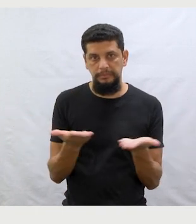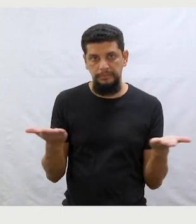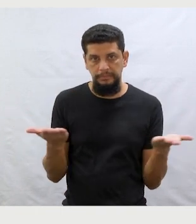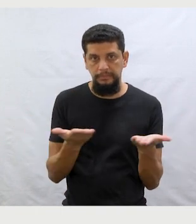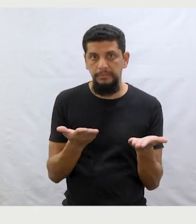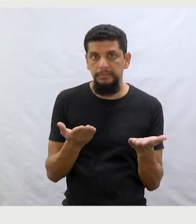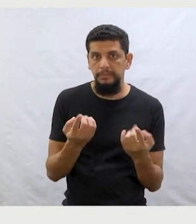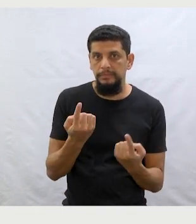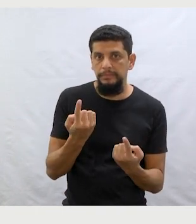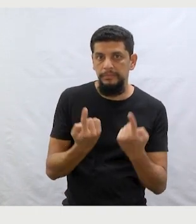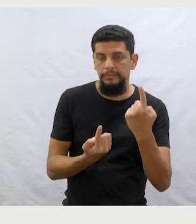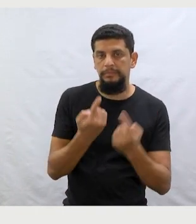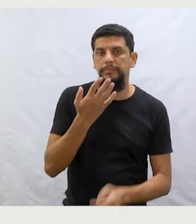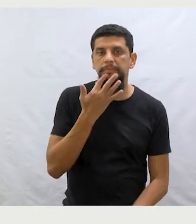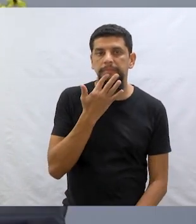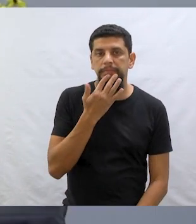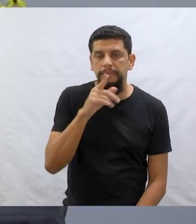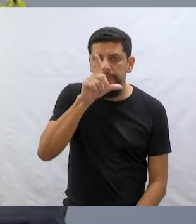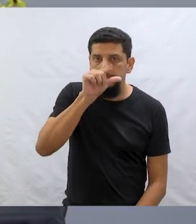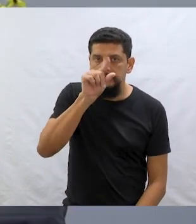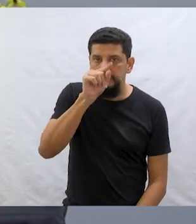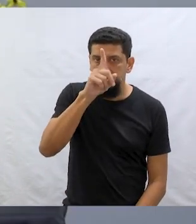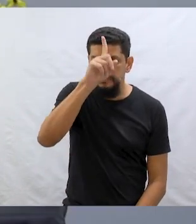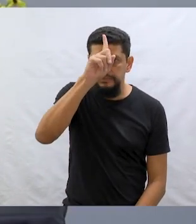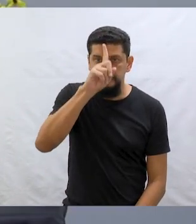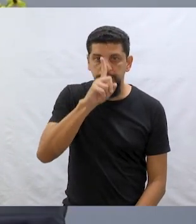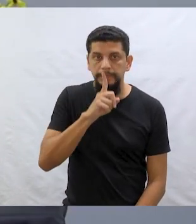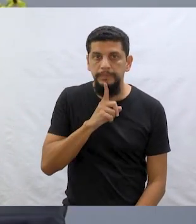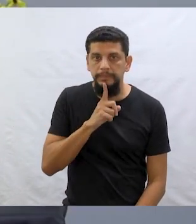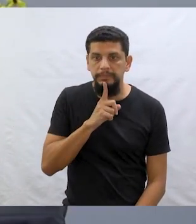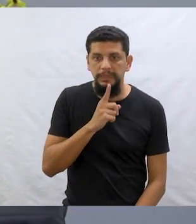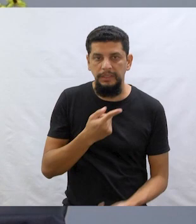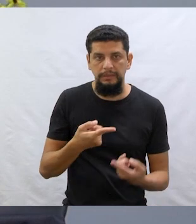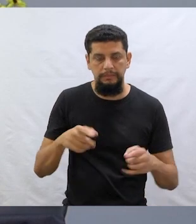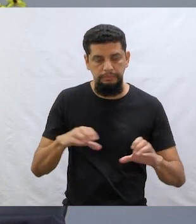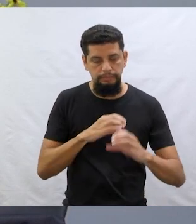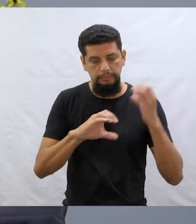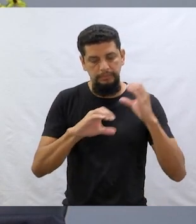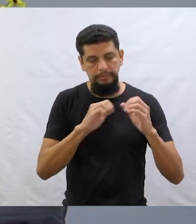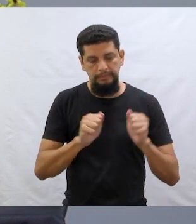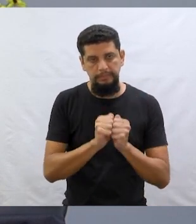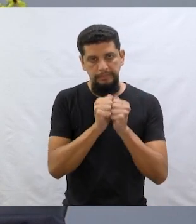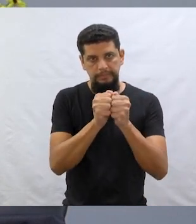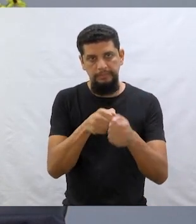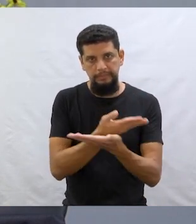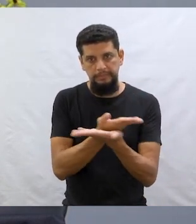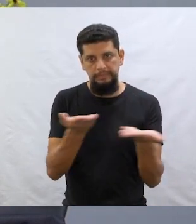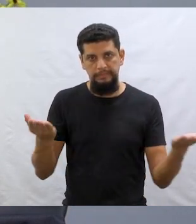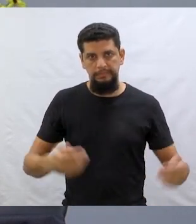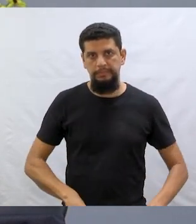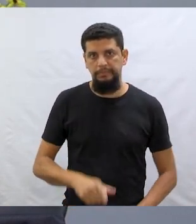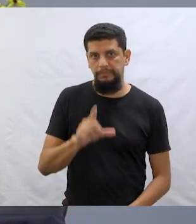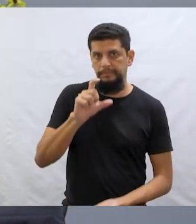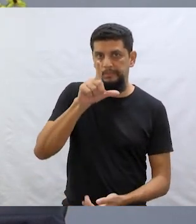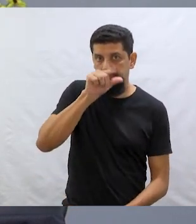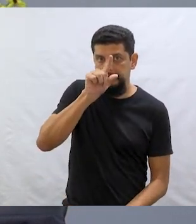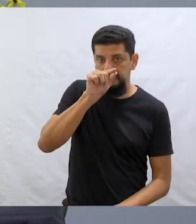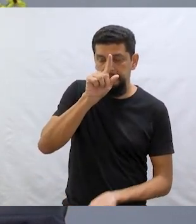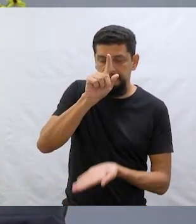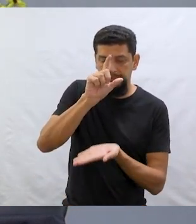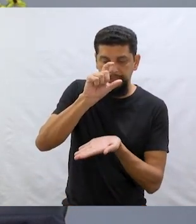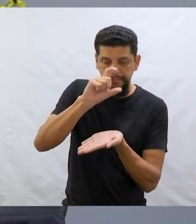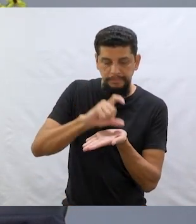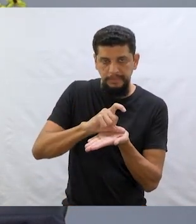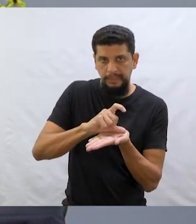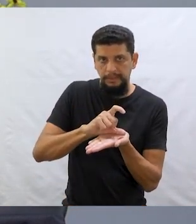do pintinho? Que nós cantamos a música para vocês. Nós trouxemos o pintinho aqui. E